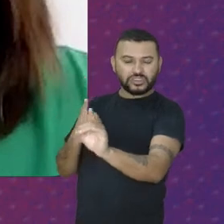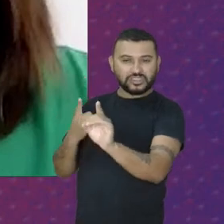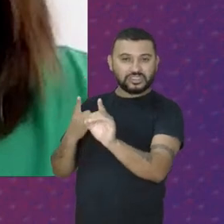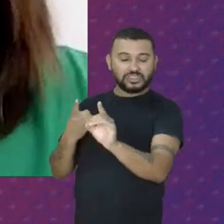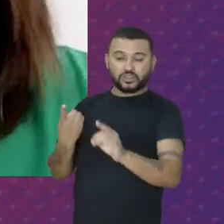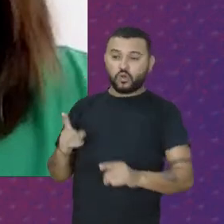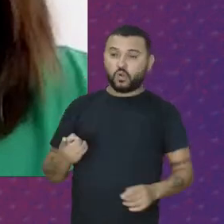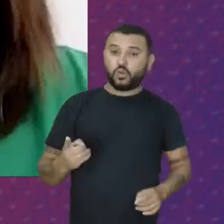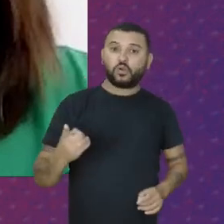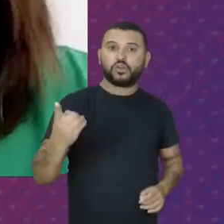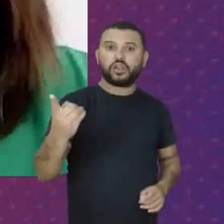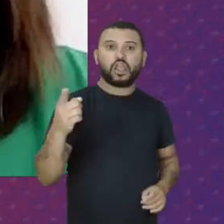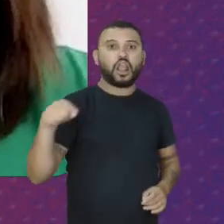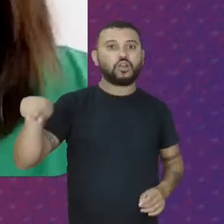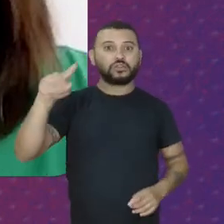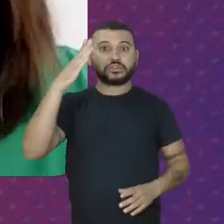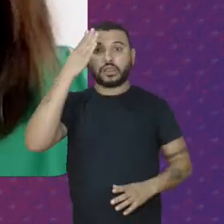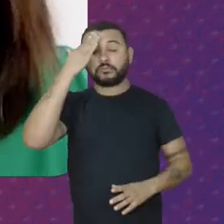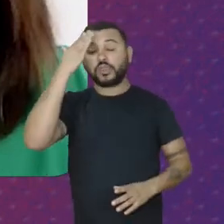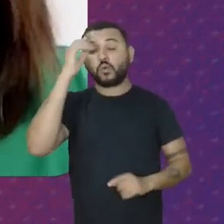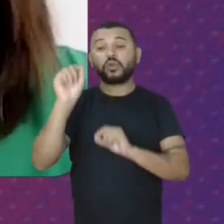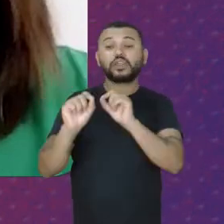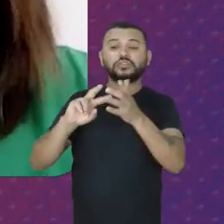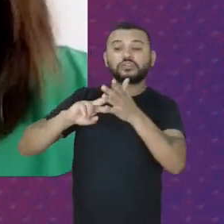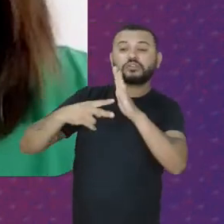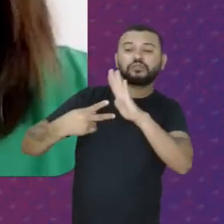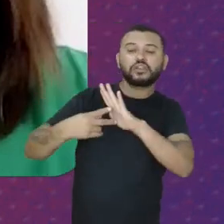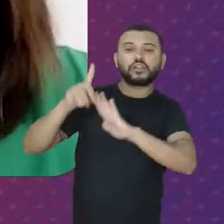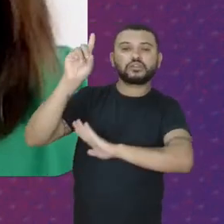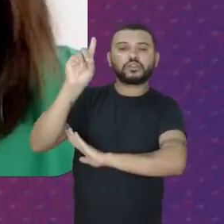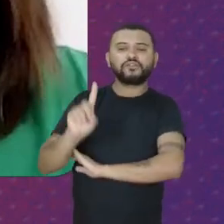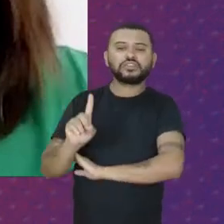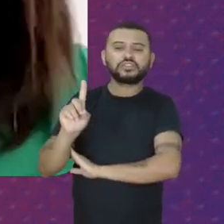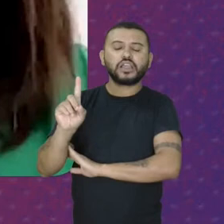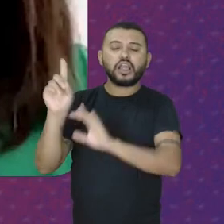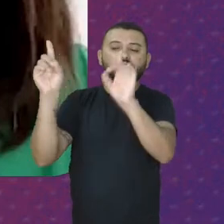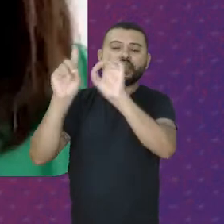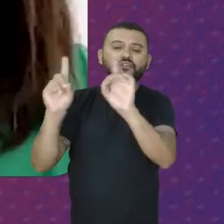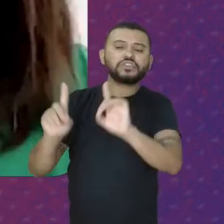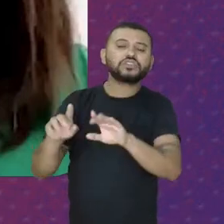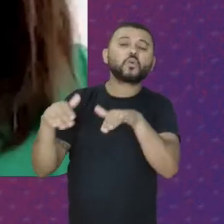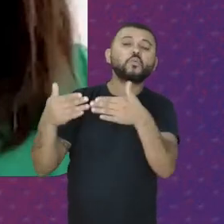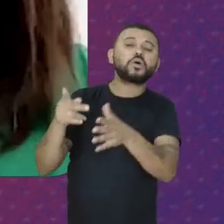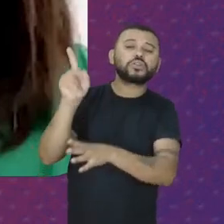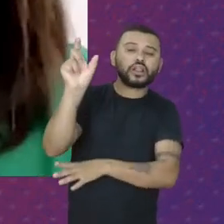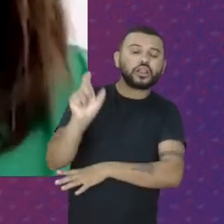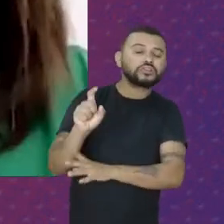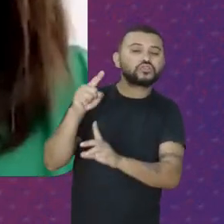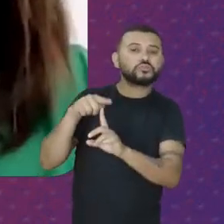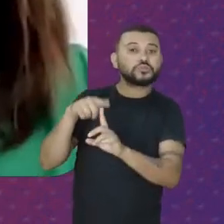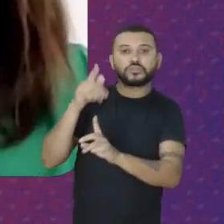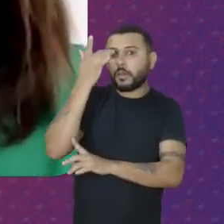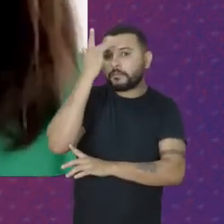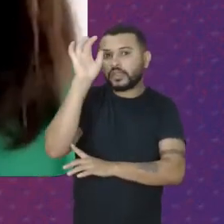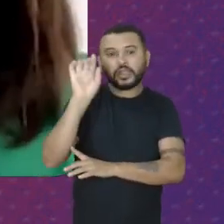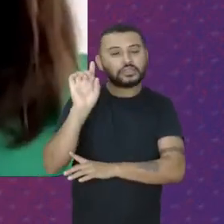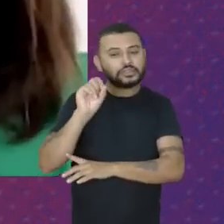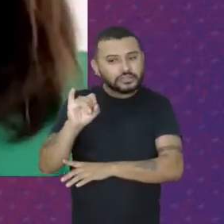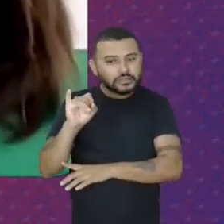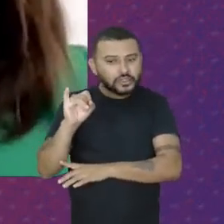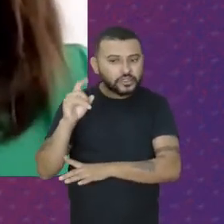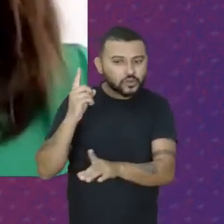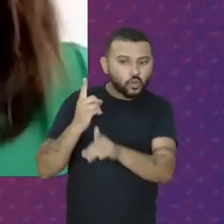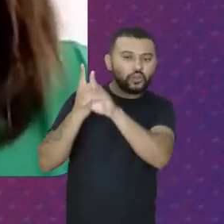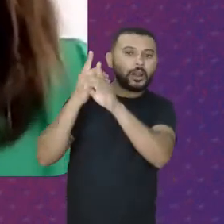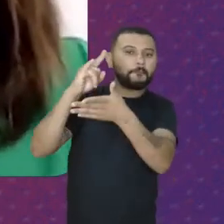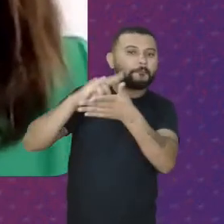elas não sabiam definir o que é que aquela pessoa tinha. Não existia sequer um